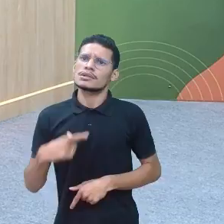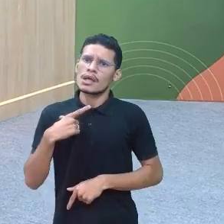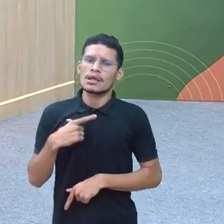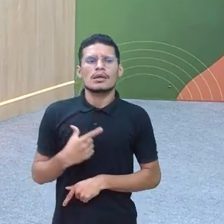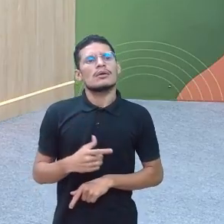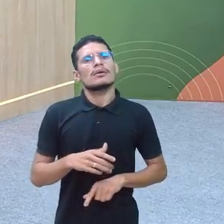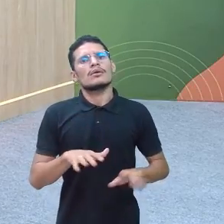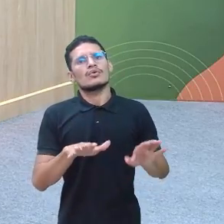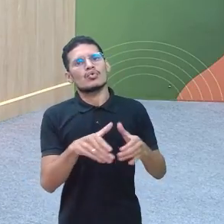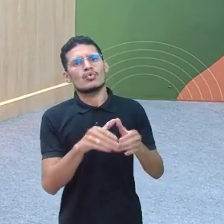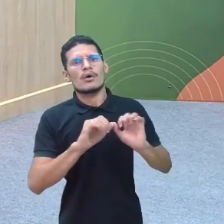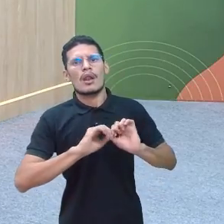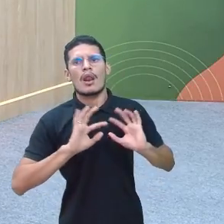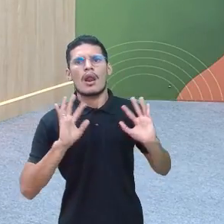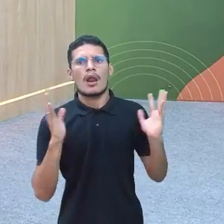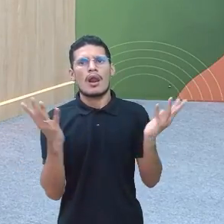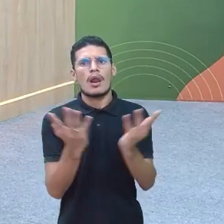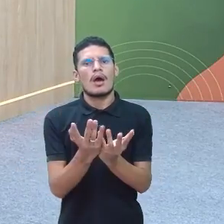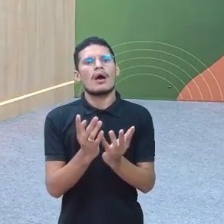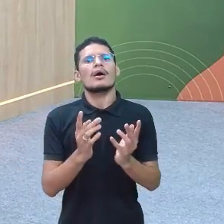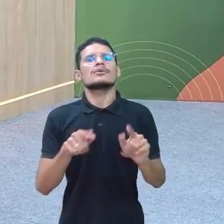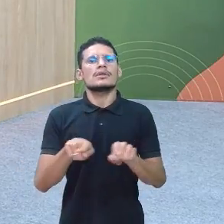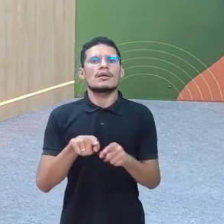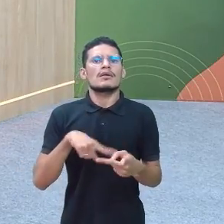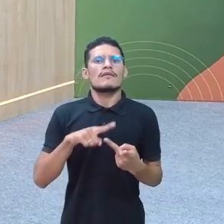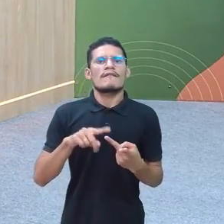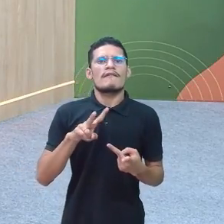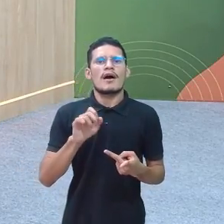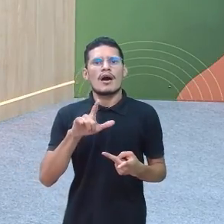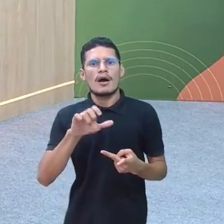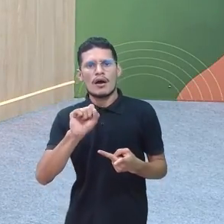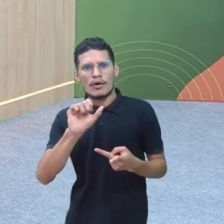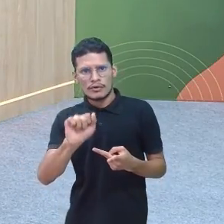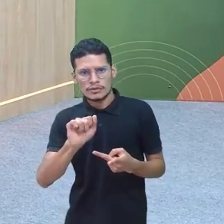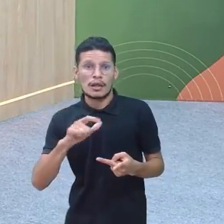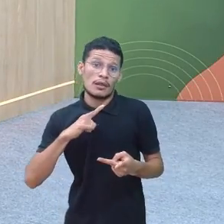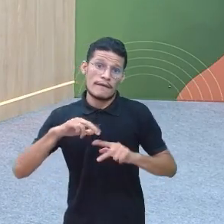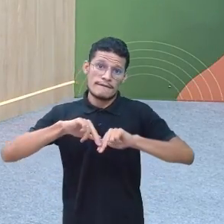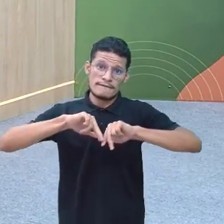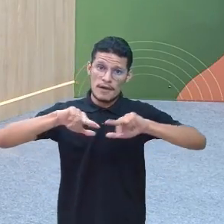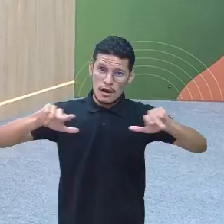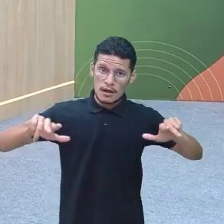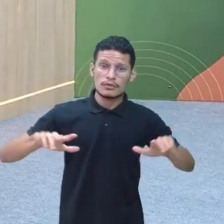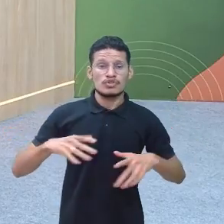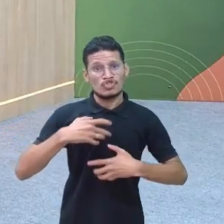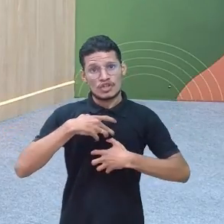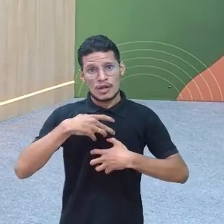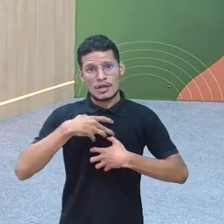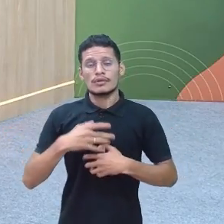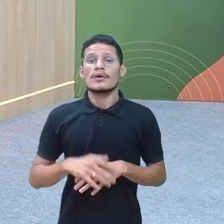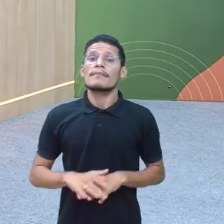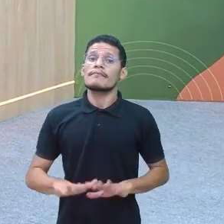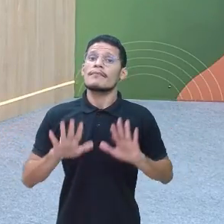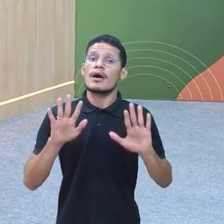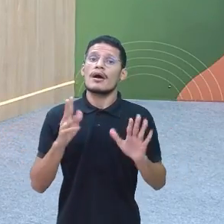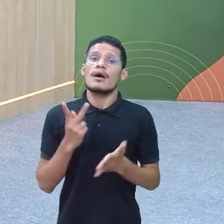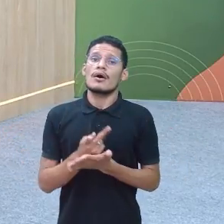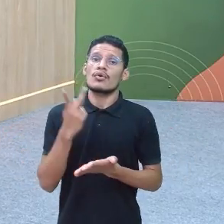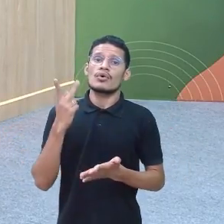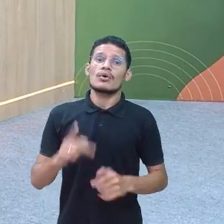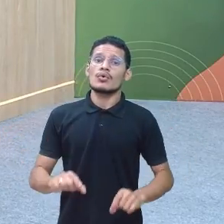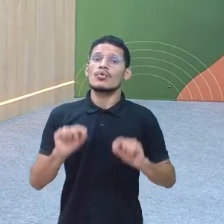vê a valsa e vê outros estilos. E aí o que é que acontece? Essas